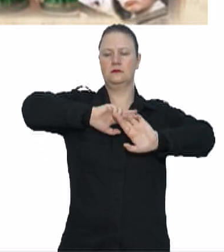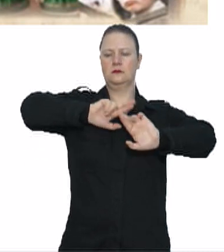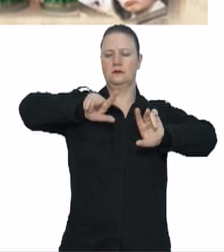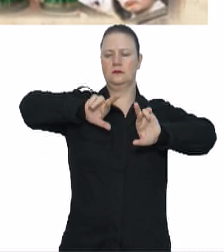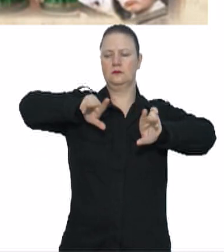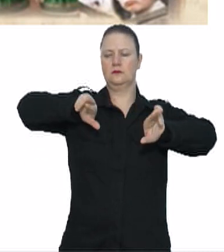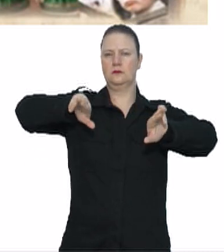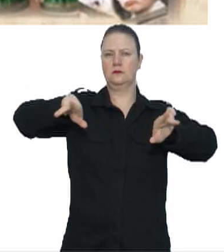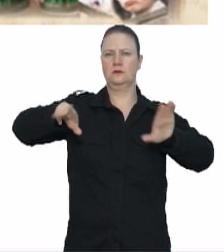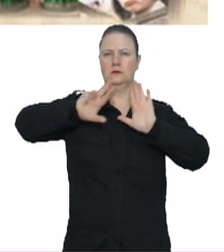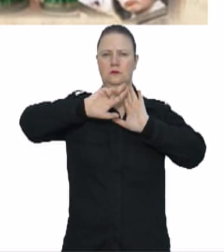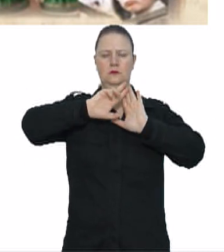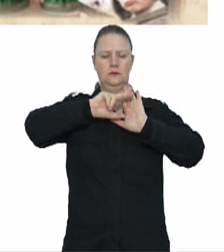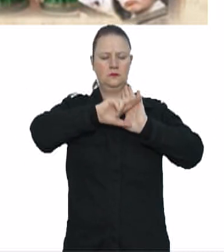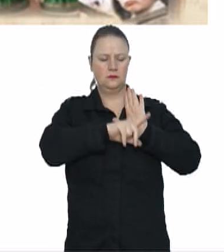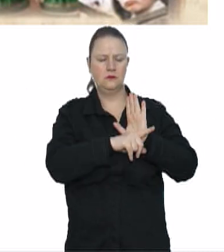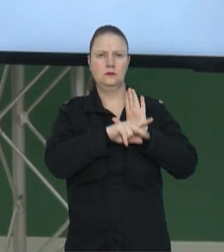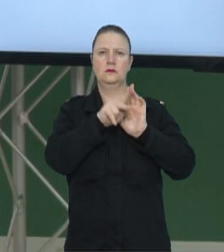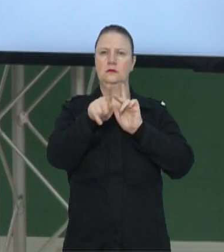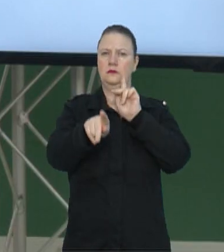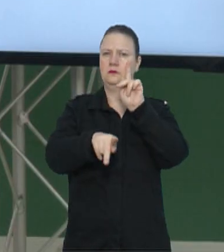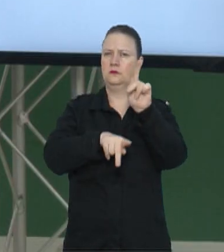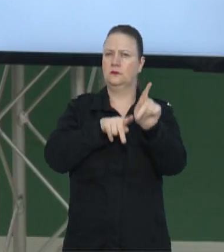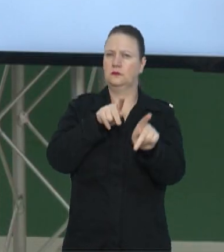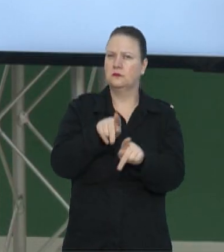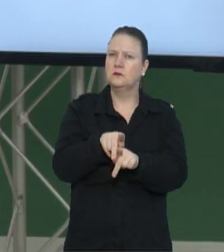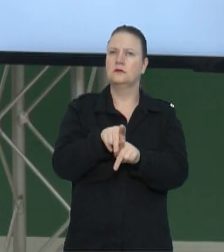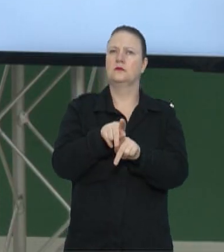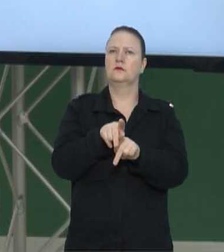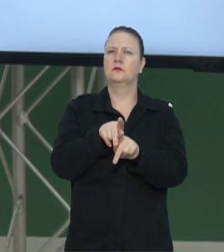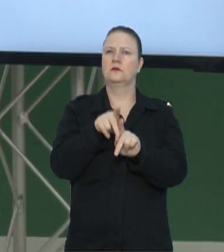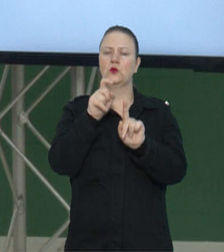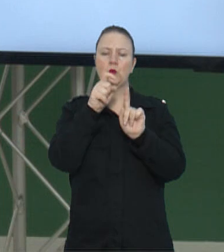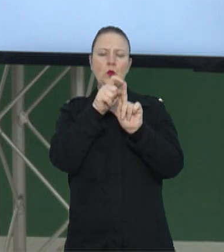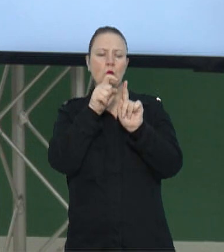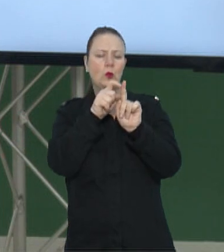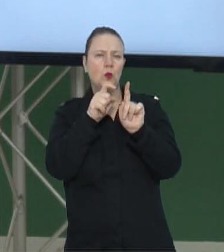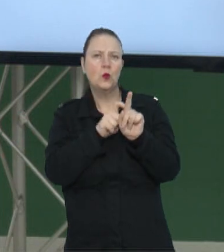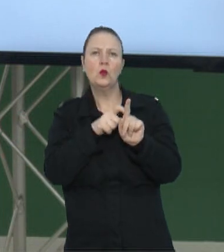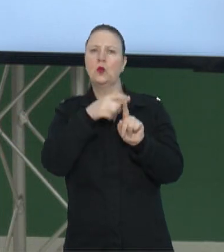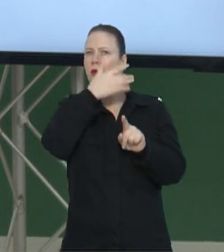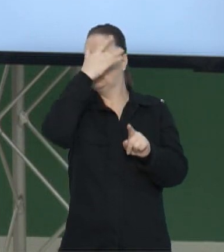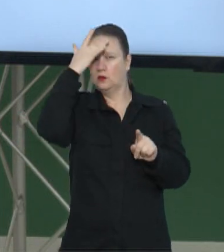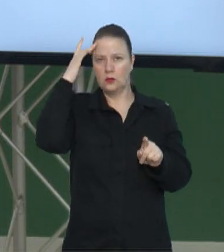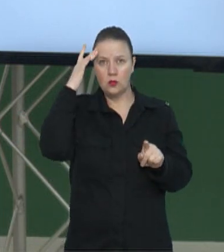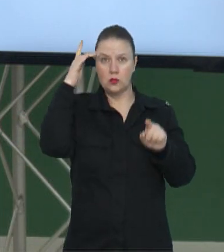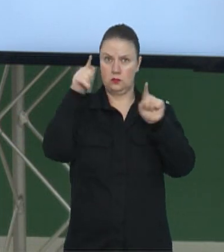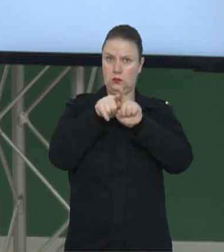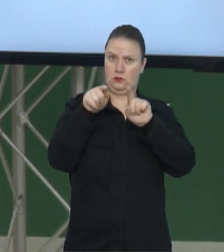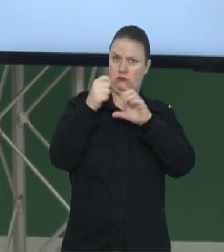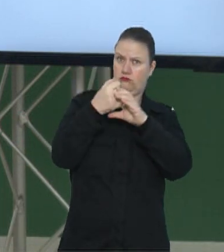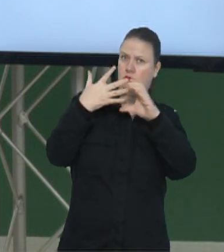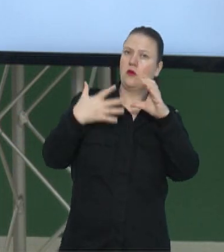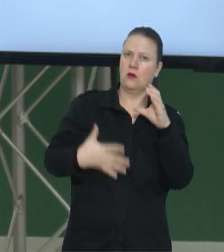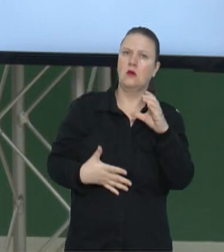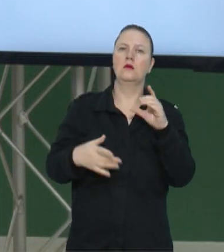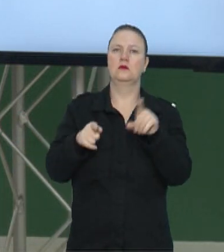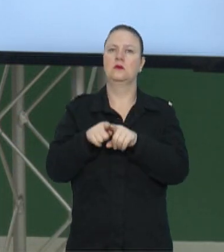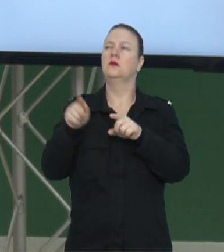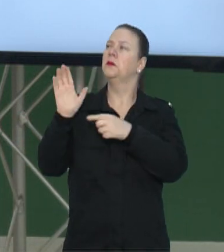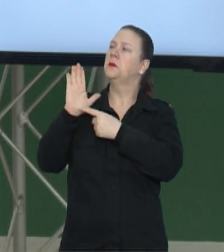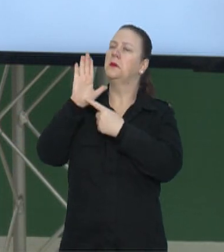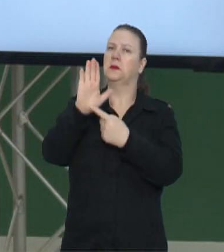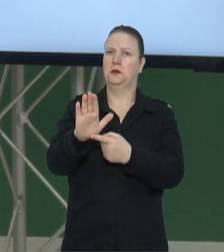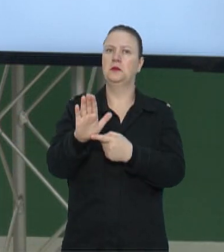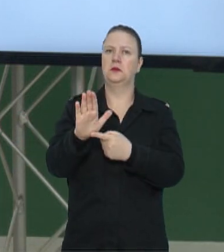uma variedade, né, de tipos, de pessoas, de características que a própria imagem mostra para nós. O